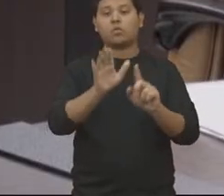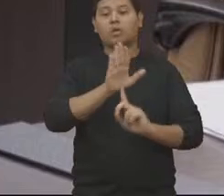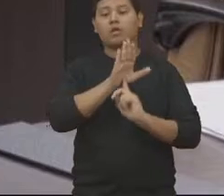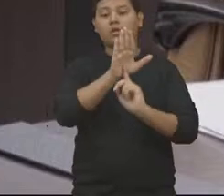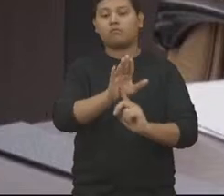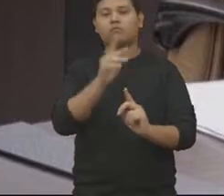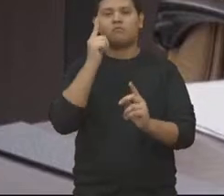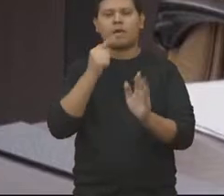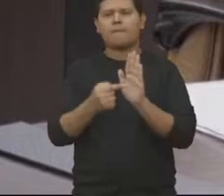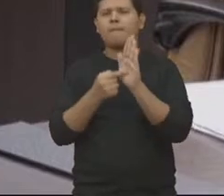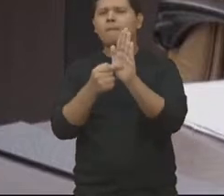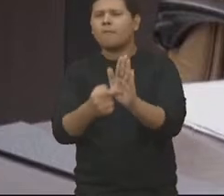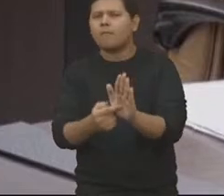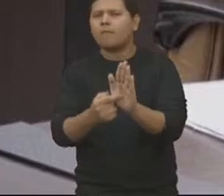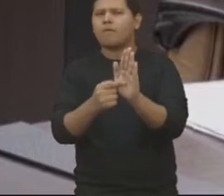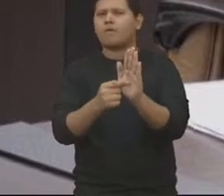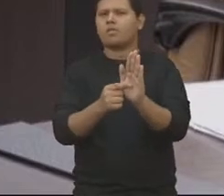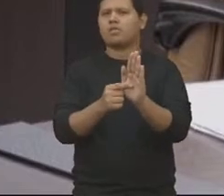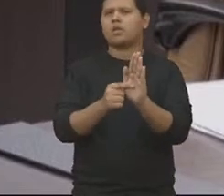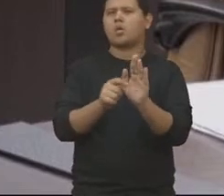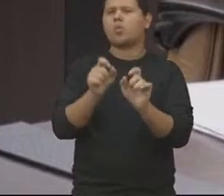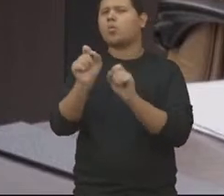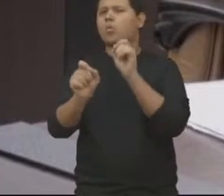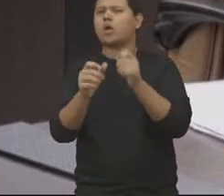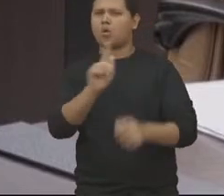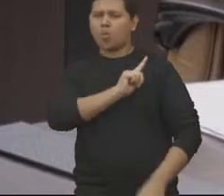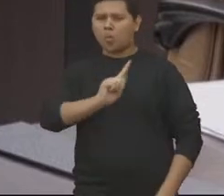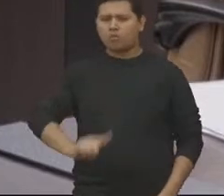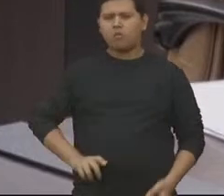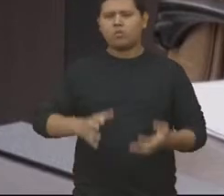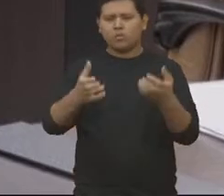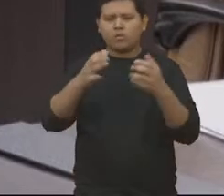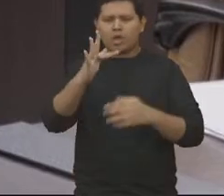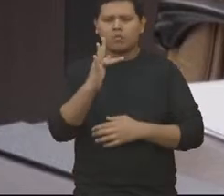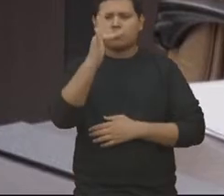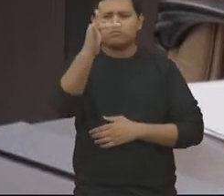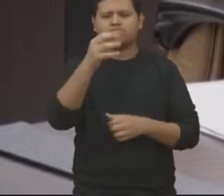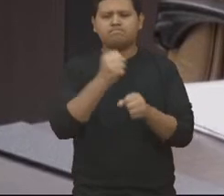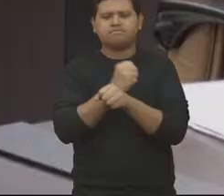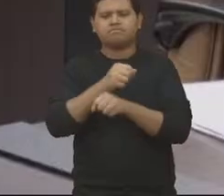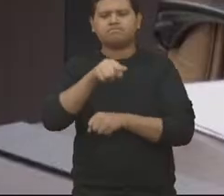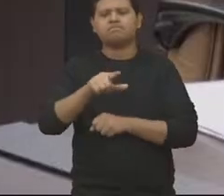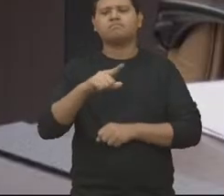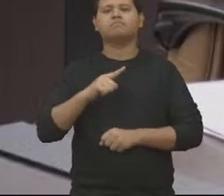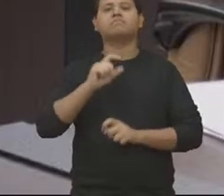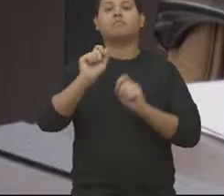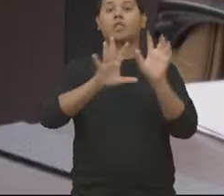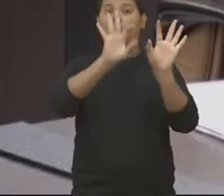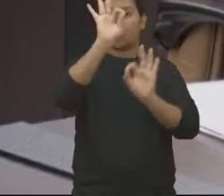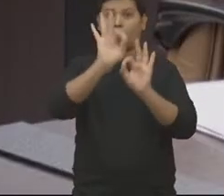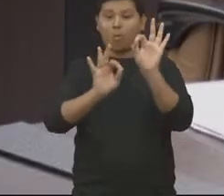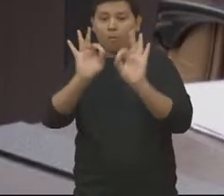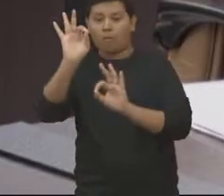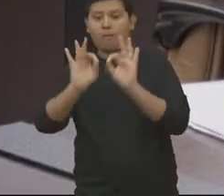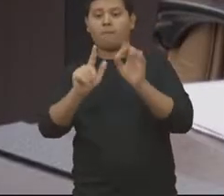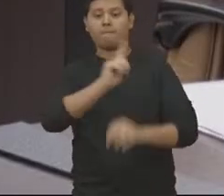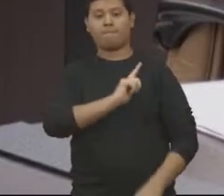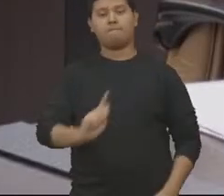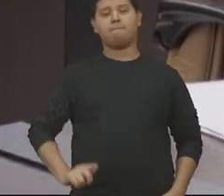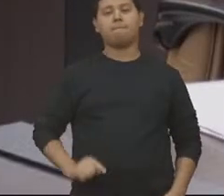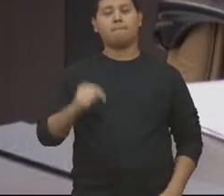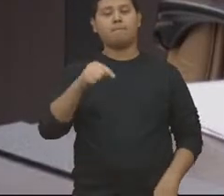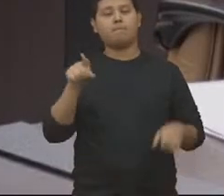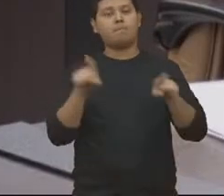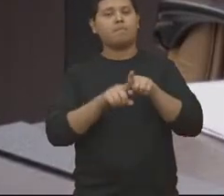a direção daquilo que o governo pretende fazer. E existe um plano de governo que